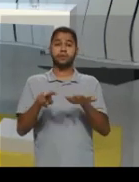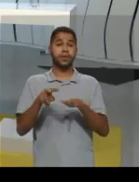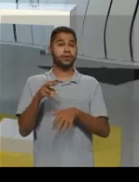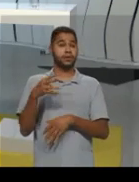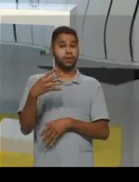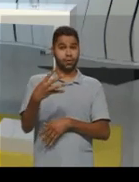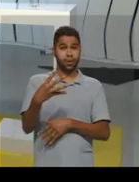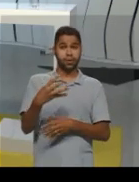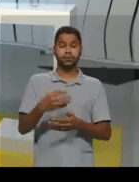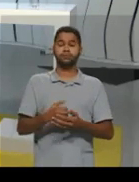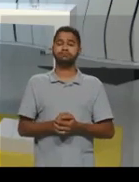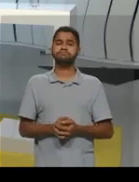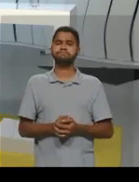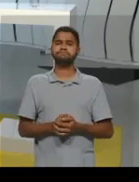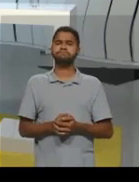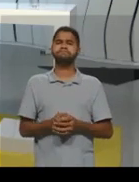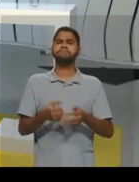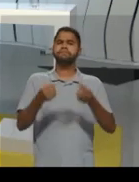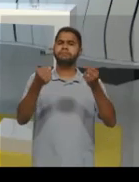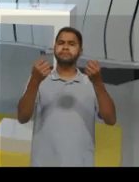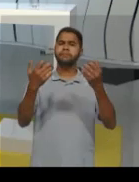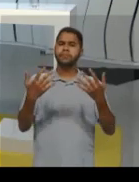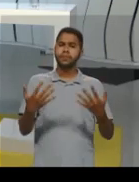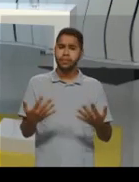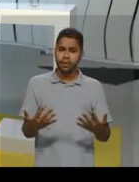Então, para falar